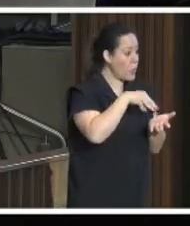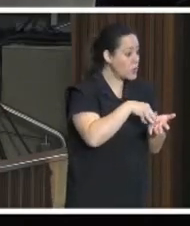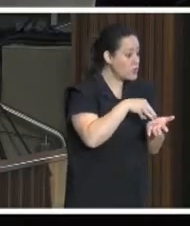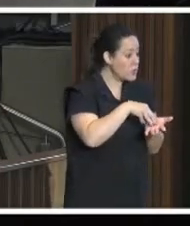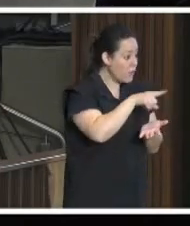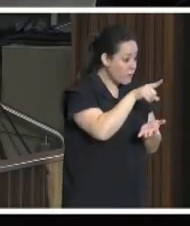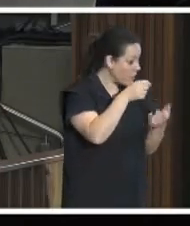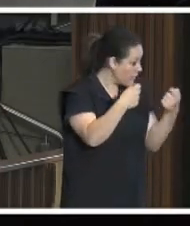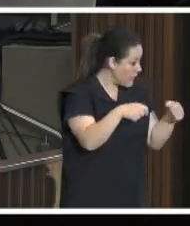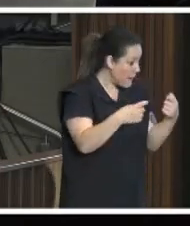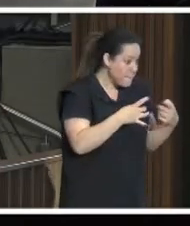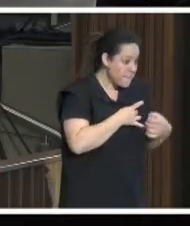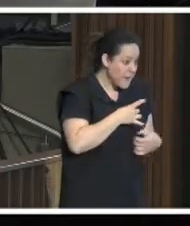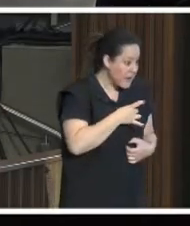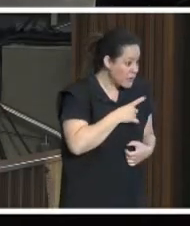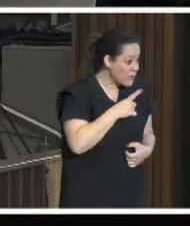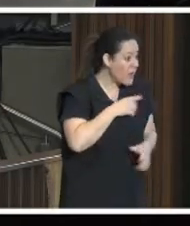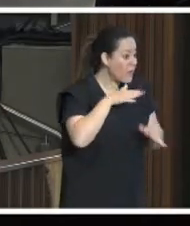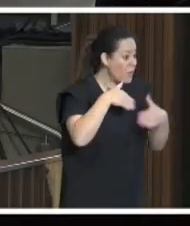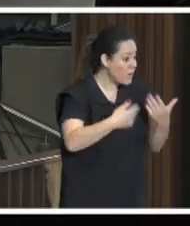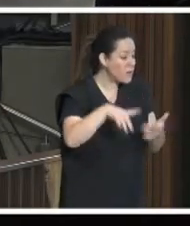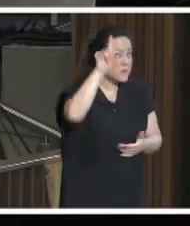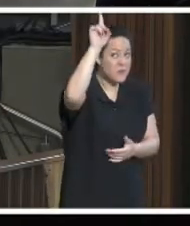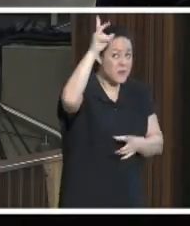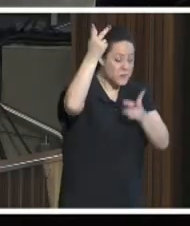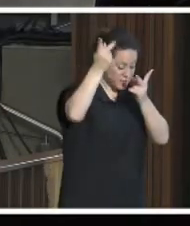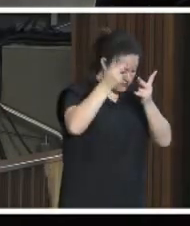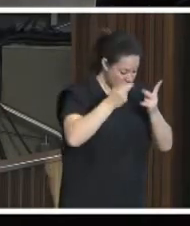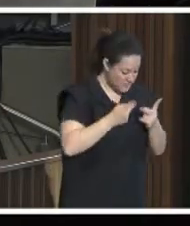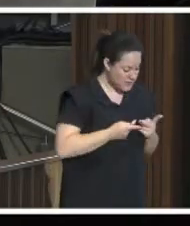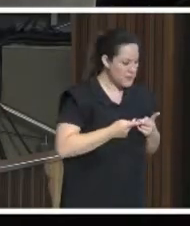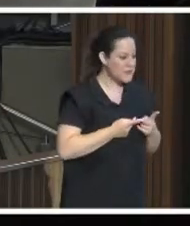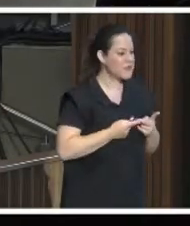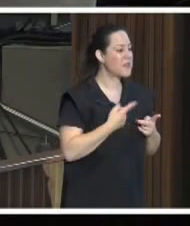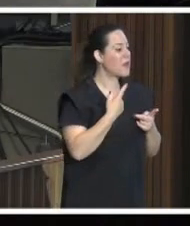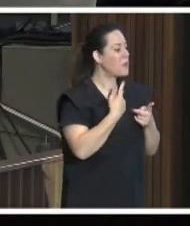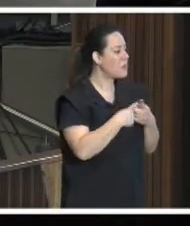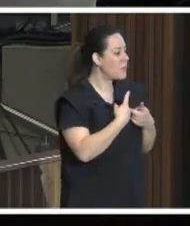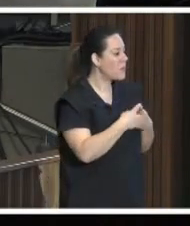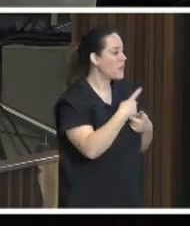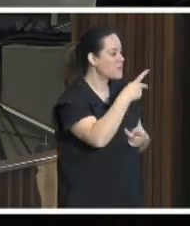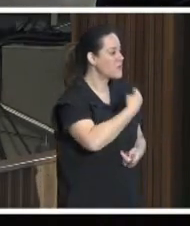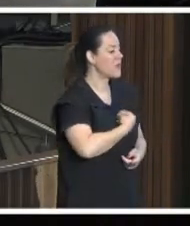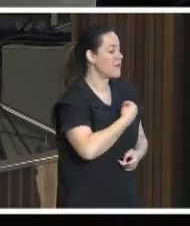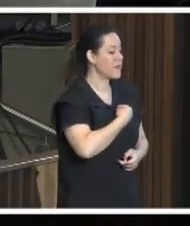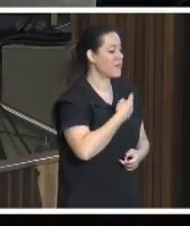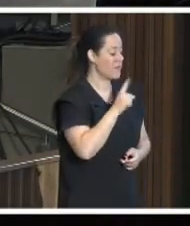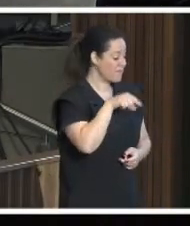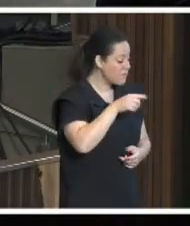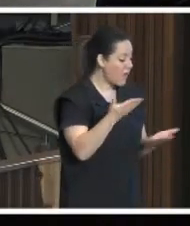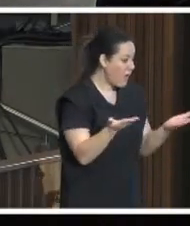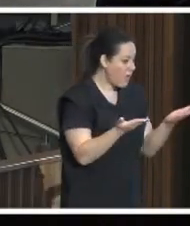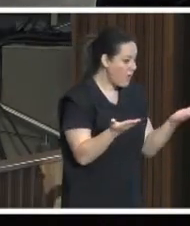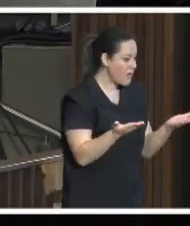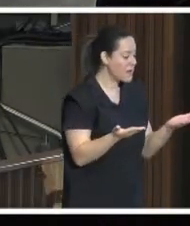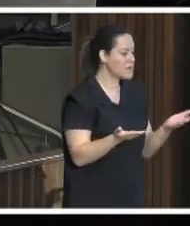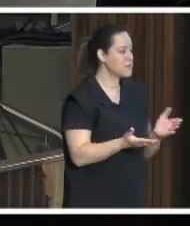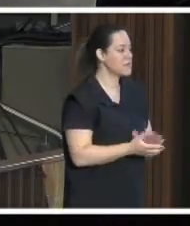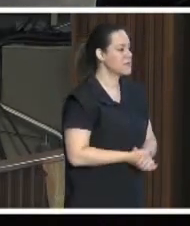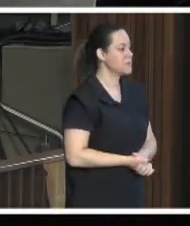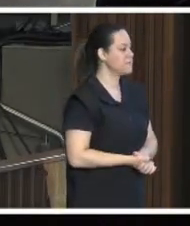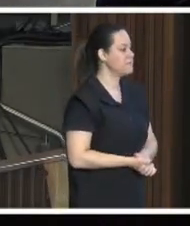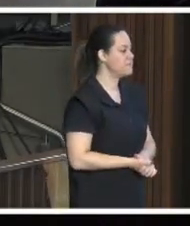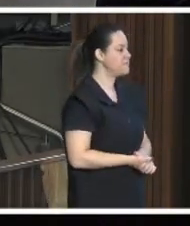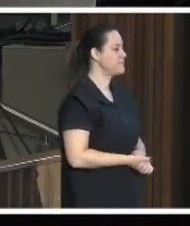temer quando você é visitado pelo Senhor, porque você está vivendo aqui essa vida, é